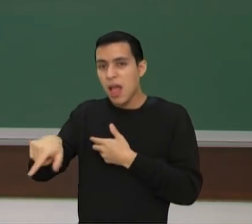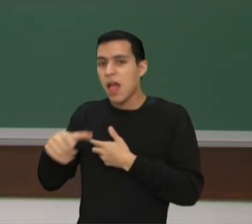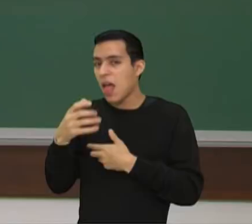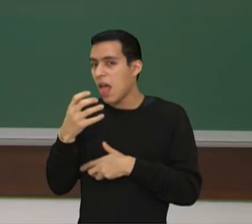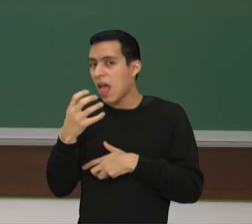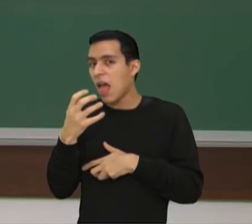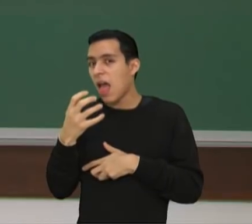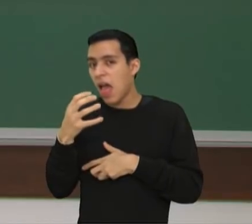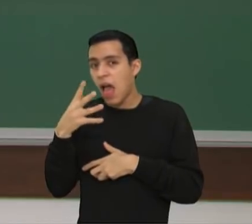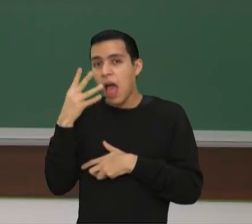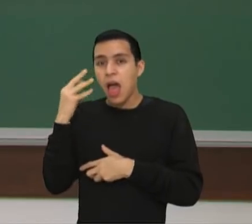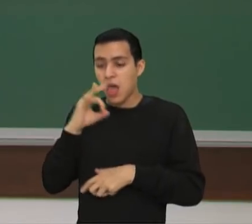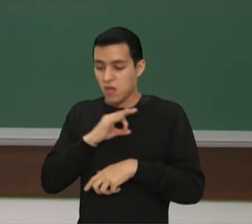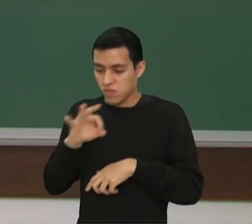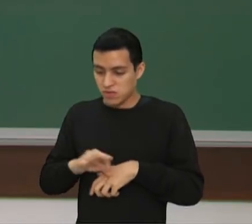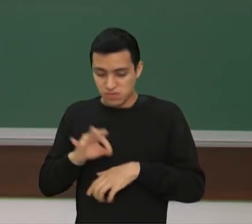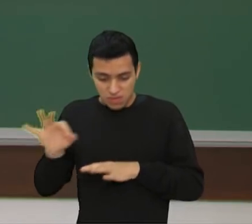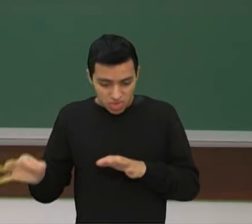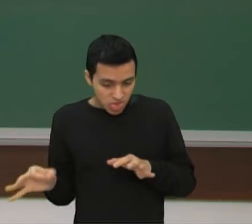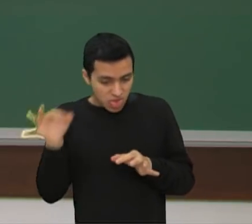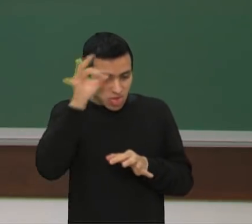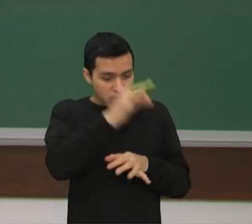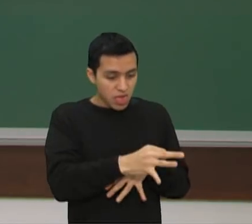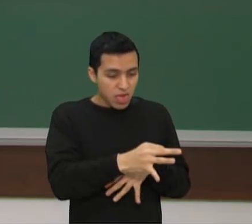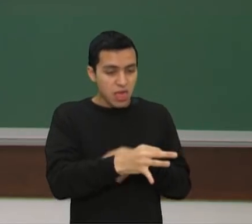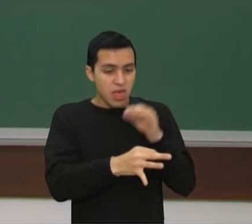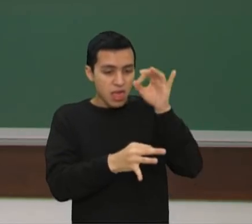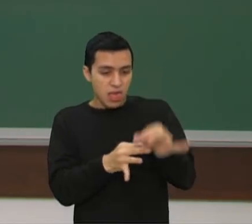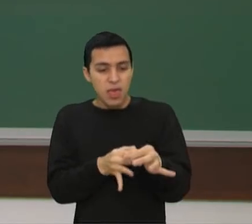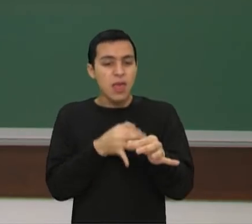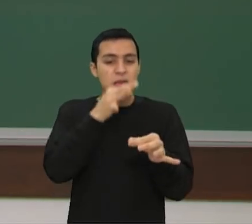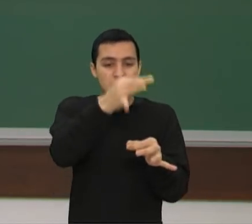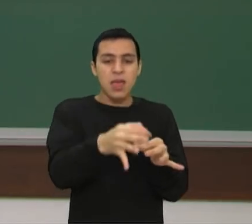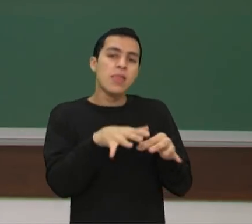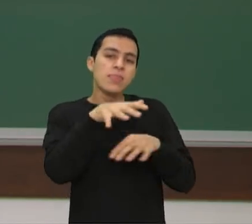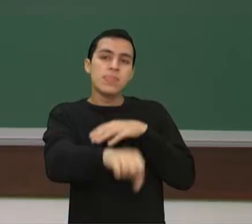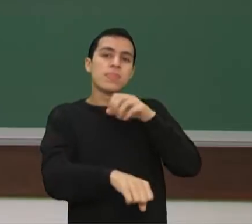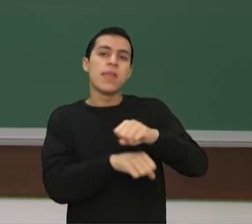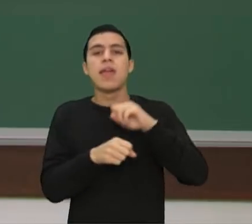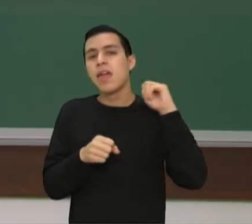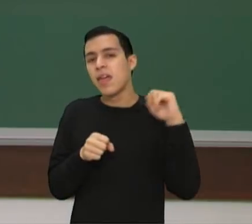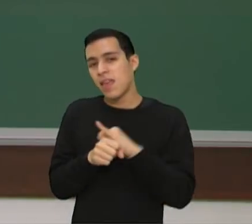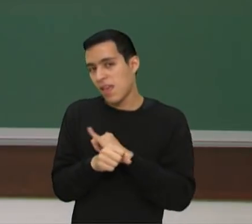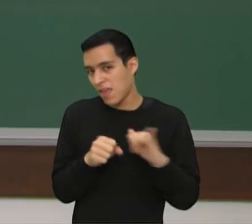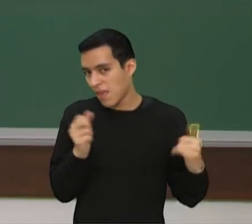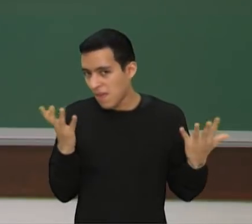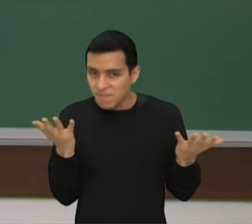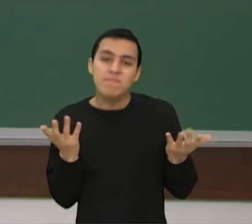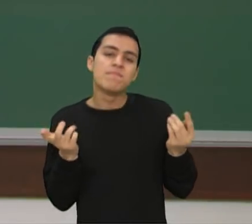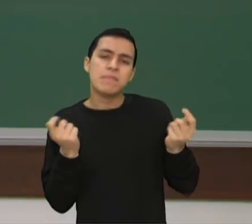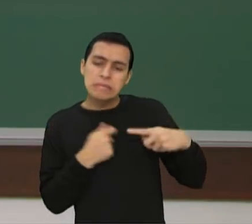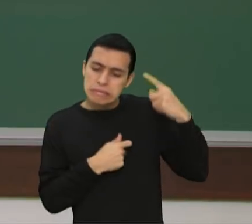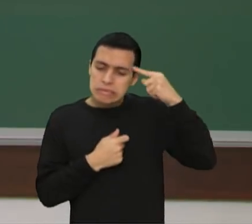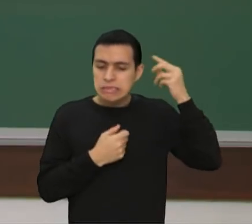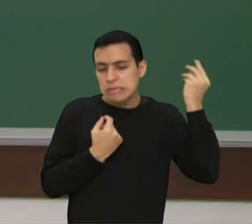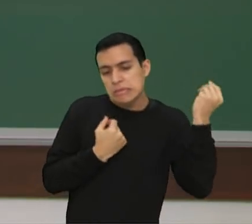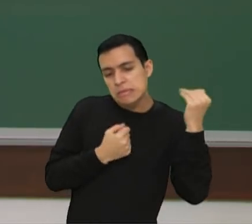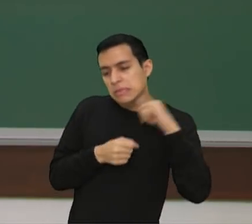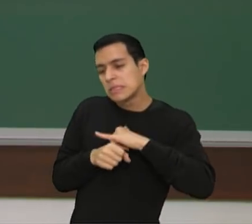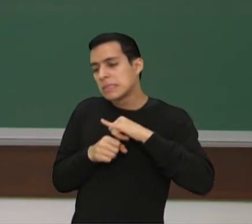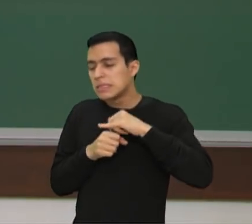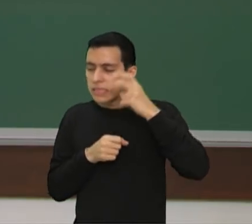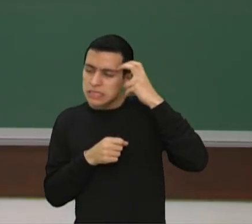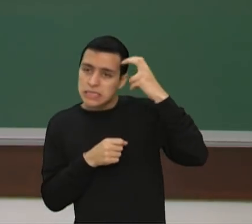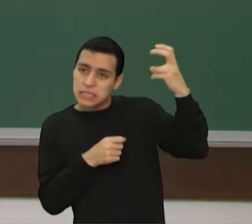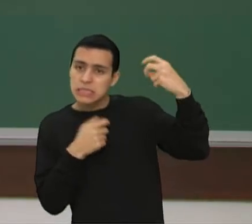se aproveita para pular sobre o cachorro e capturar ele. Então tem que tomar cuidado assim, porque é uma estratégia, né? Você tem que o intelectual, falamos bastante